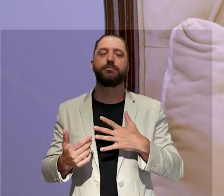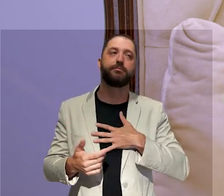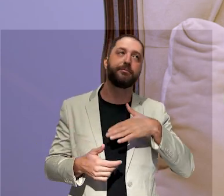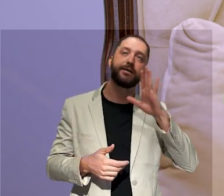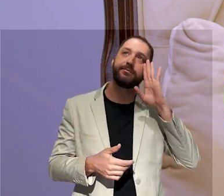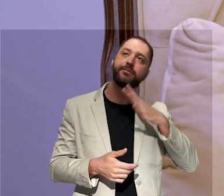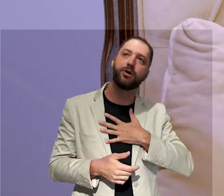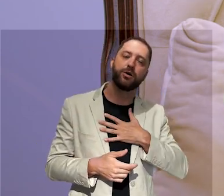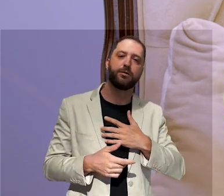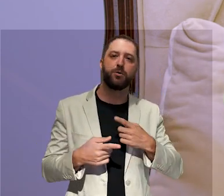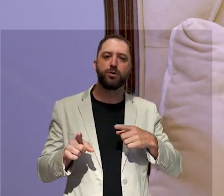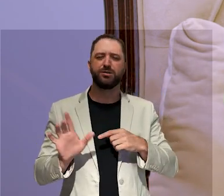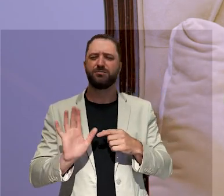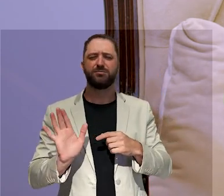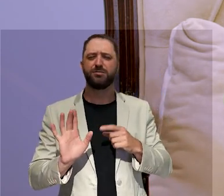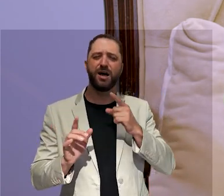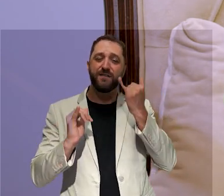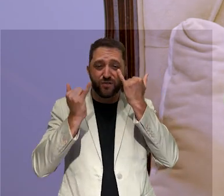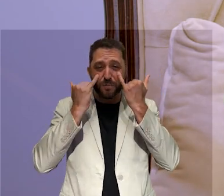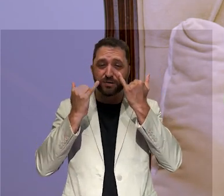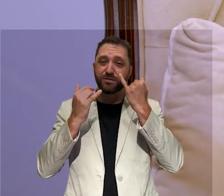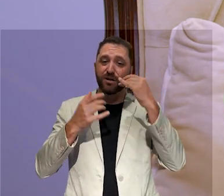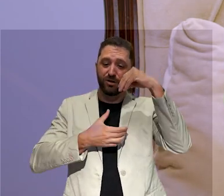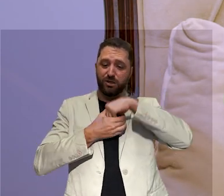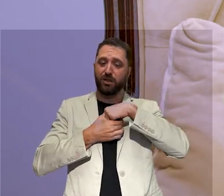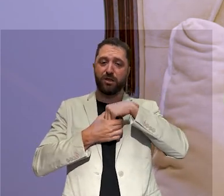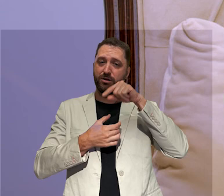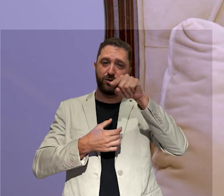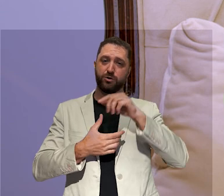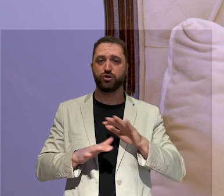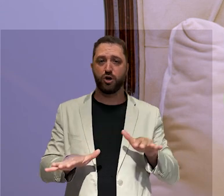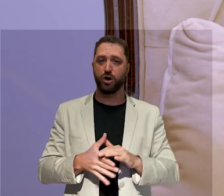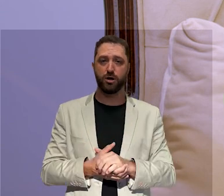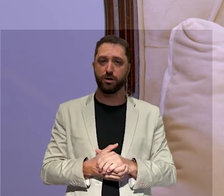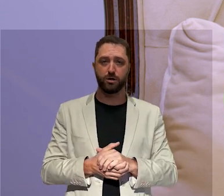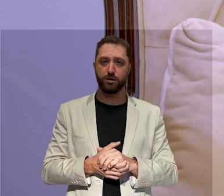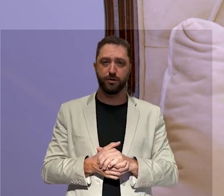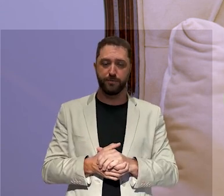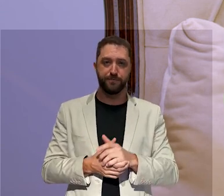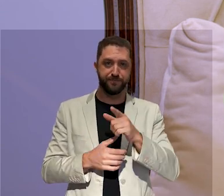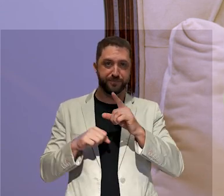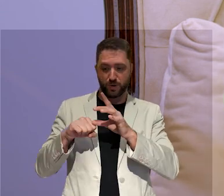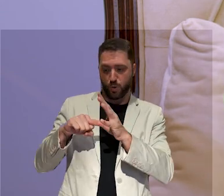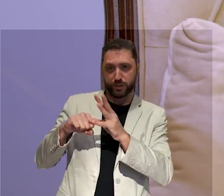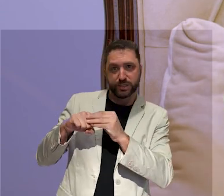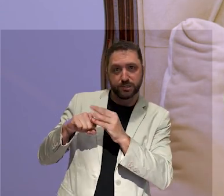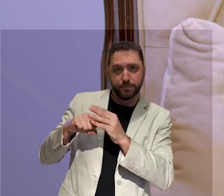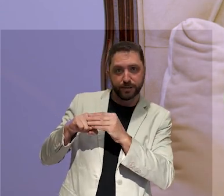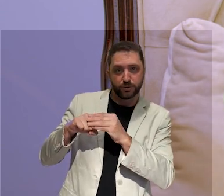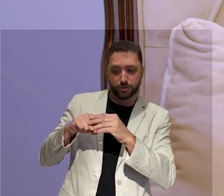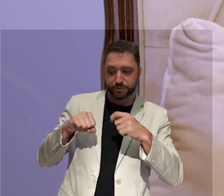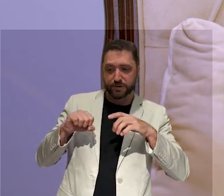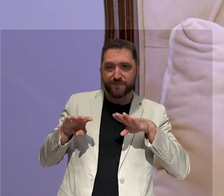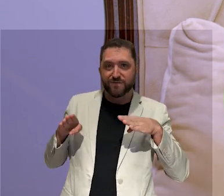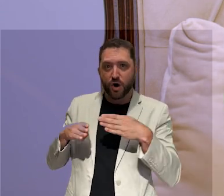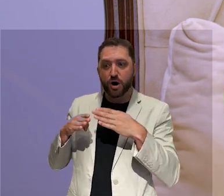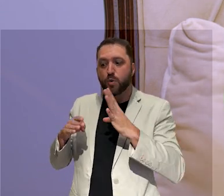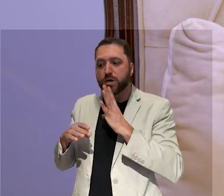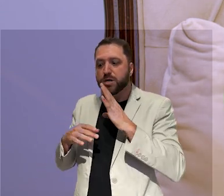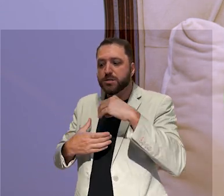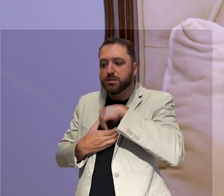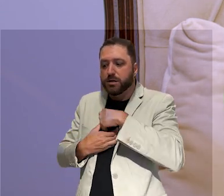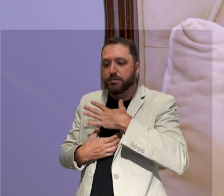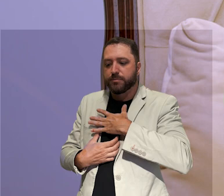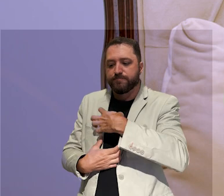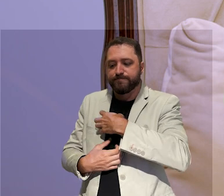você gosta, sua música predileta, isso não é autoconhecimento, isso é uma informação que você tem sobre si mesmo. Autoconhecimento é quando você se dedica a compreender